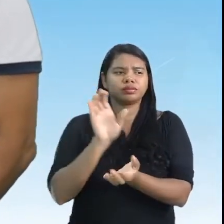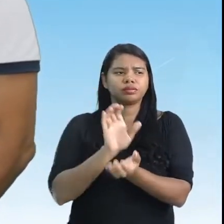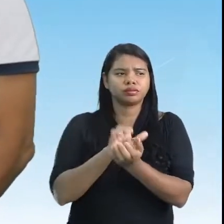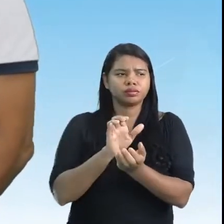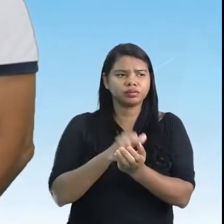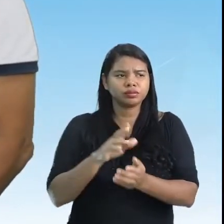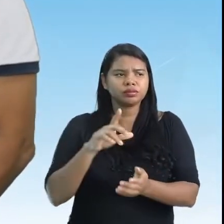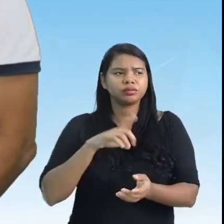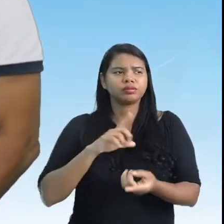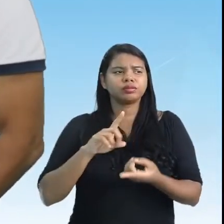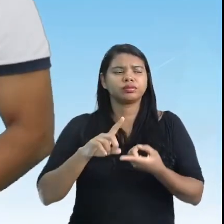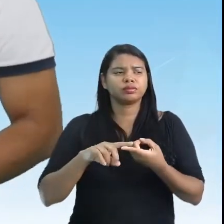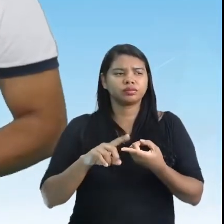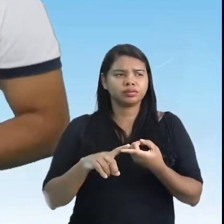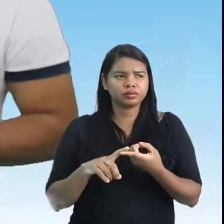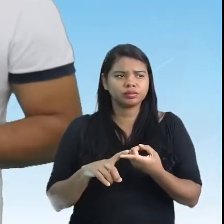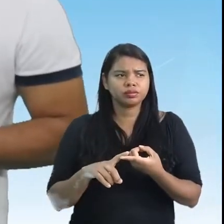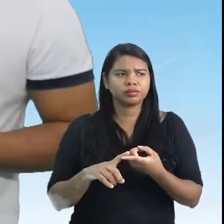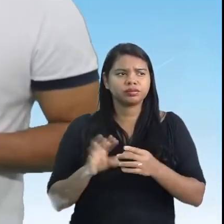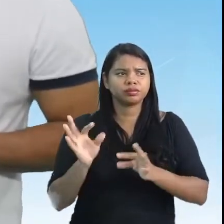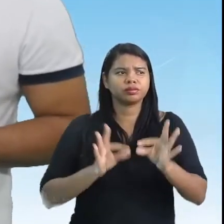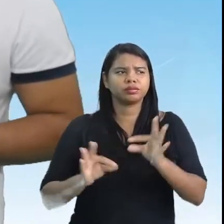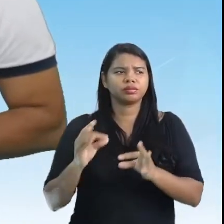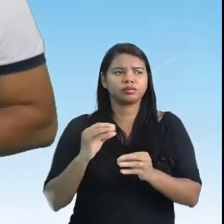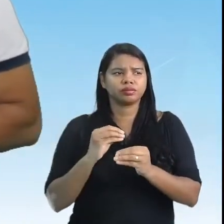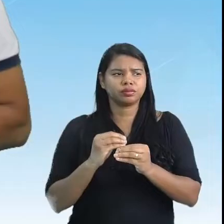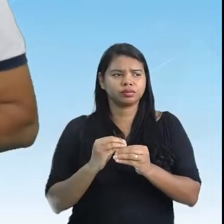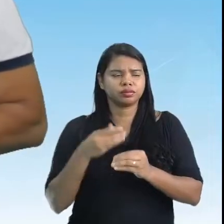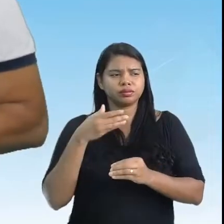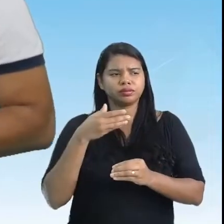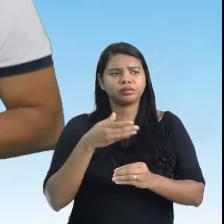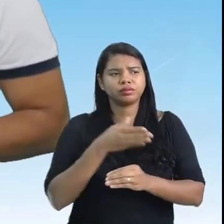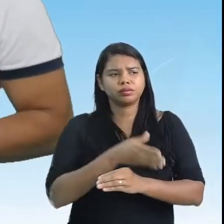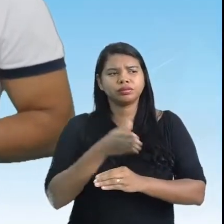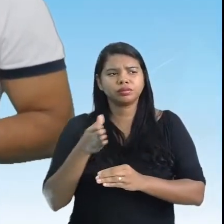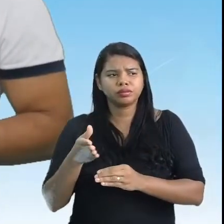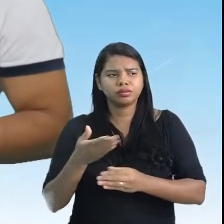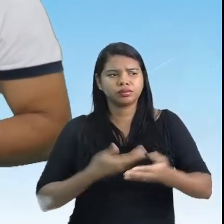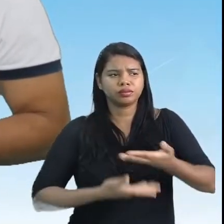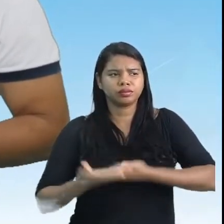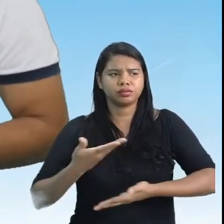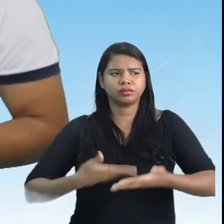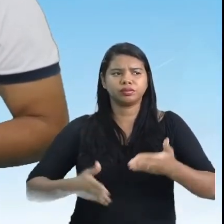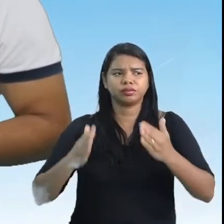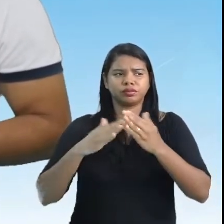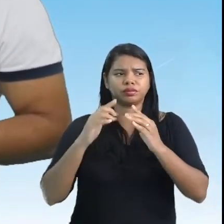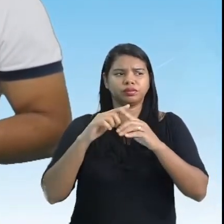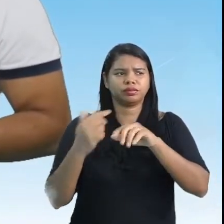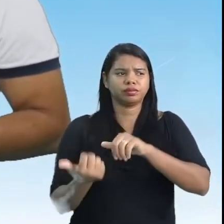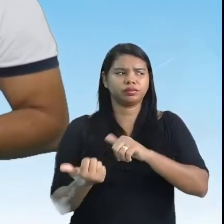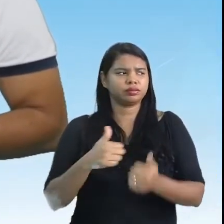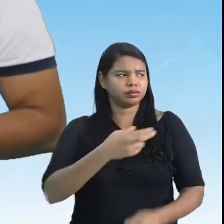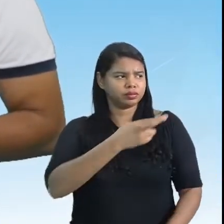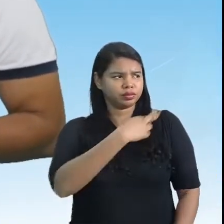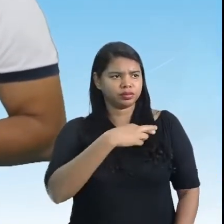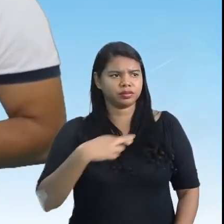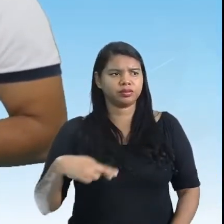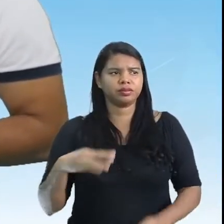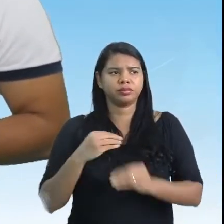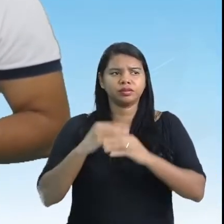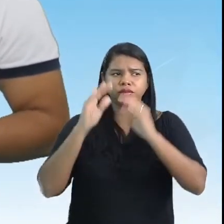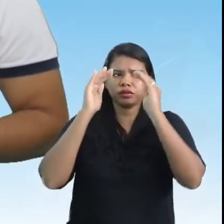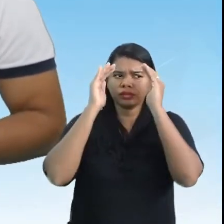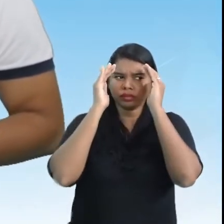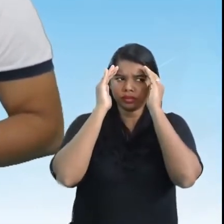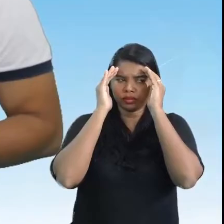temos pernambucanos, certo? Que são adeptos, membros dessa tradição religiosa, merece respeito